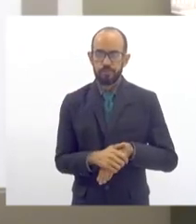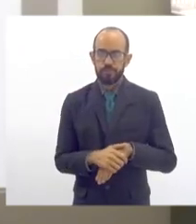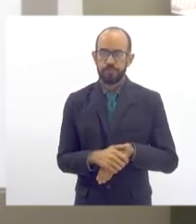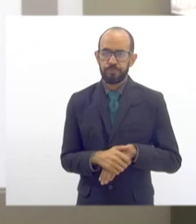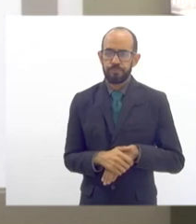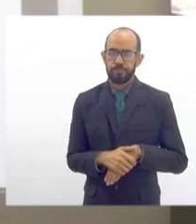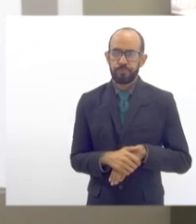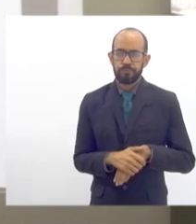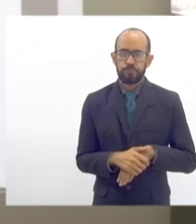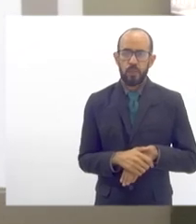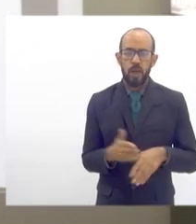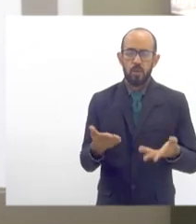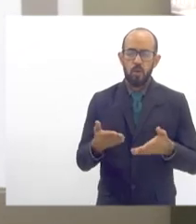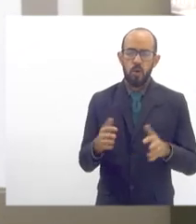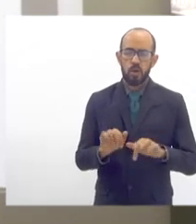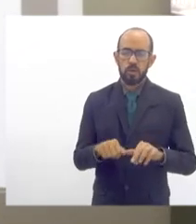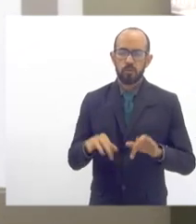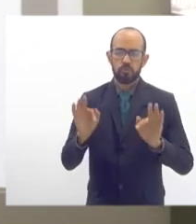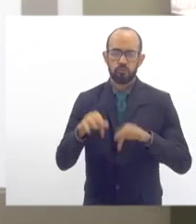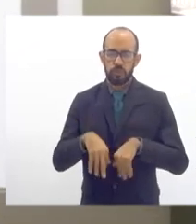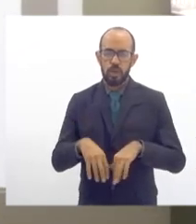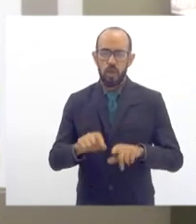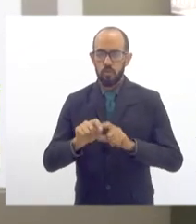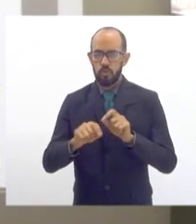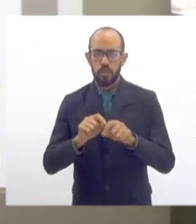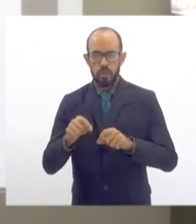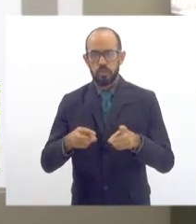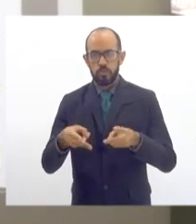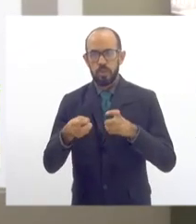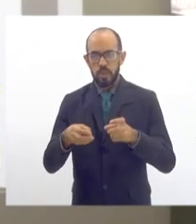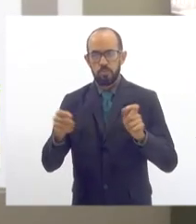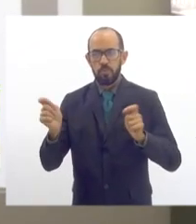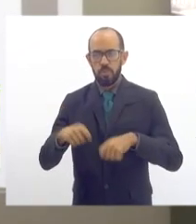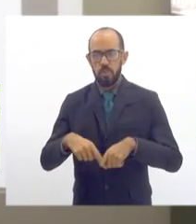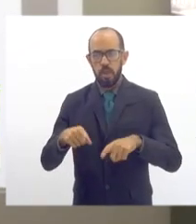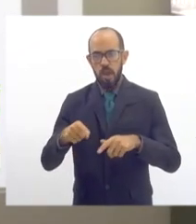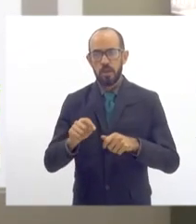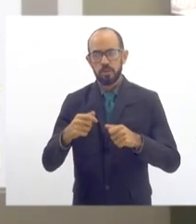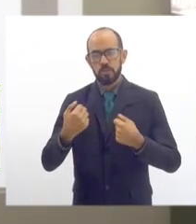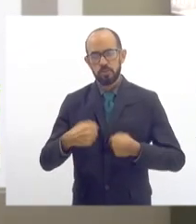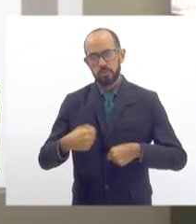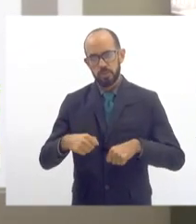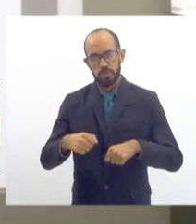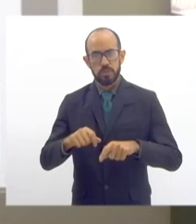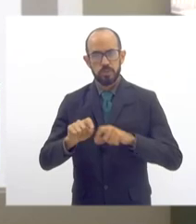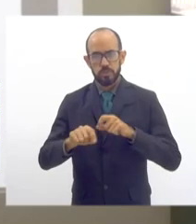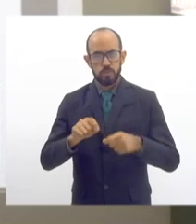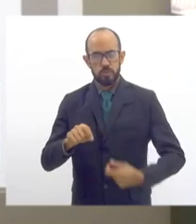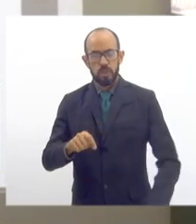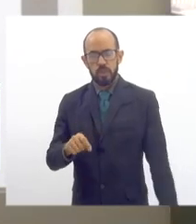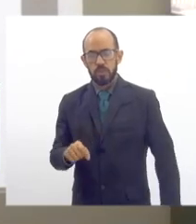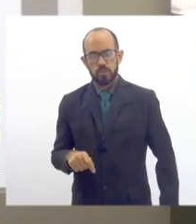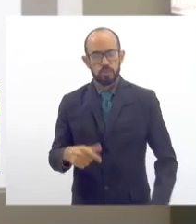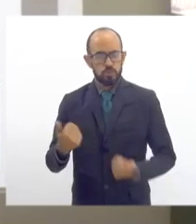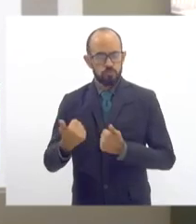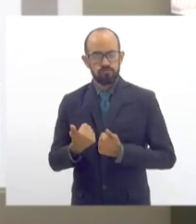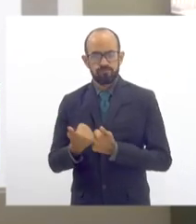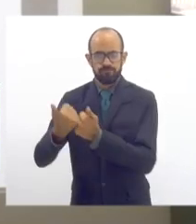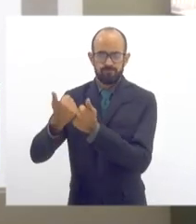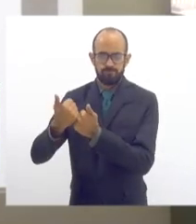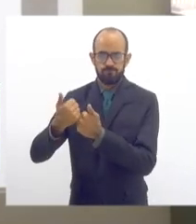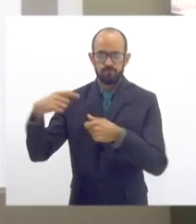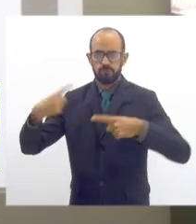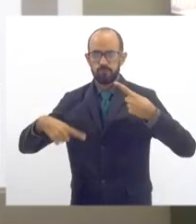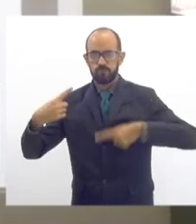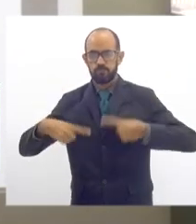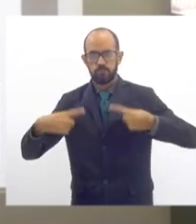As considerações finais é que a gente enxerga aqui que há uma viabilidade, a gente depende de poder, de força, de vontade política que a gente